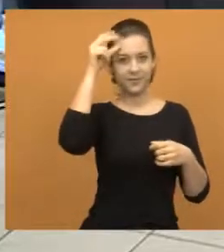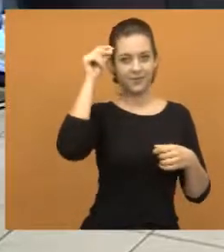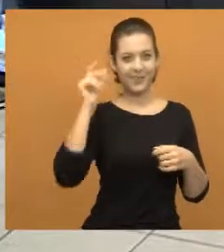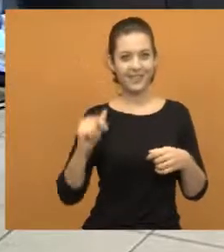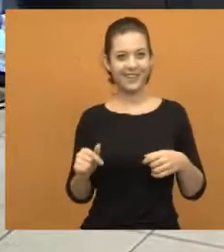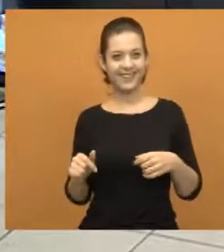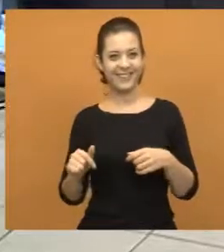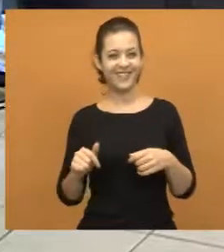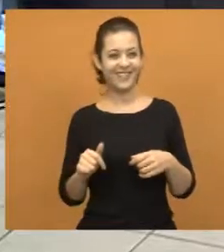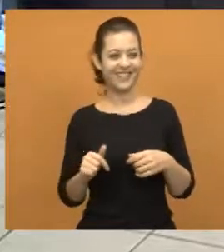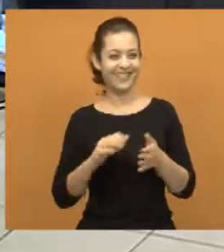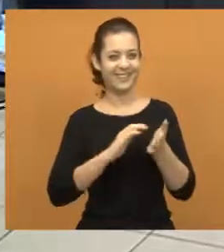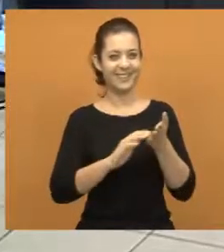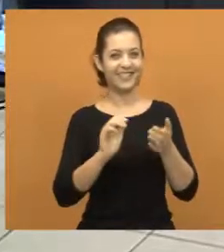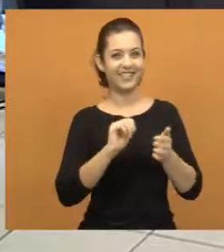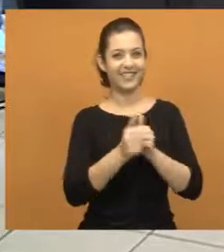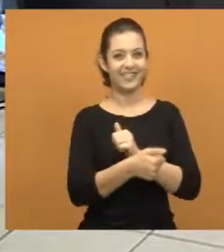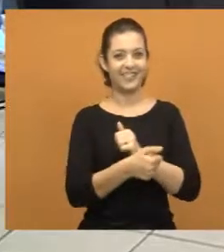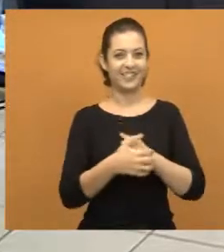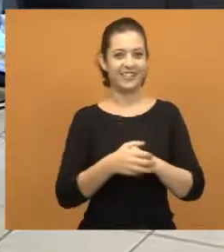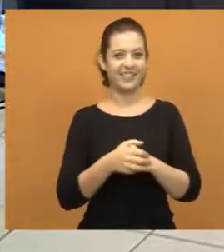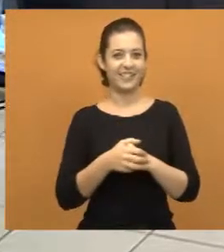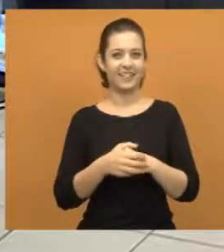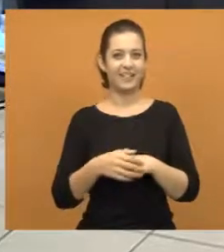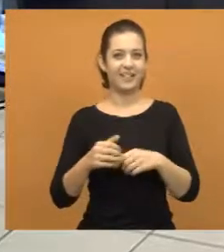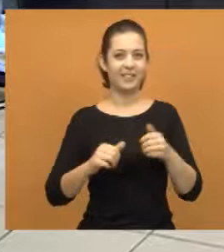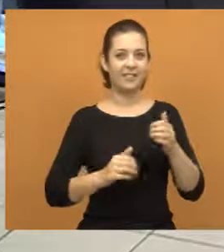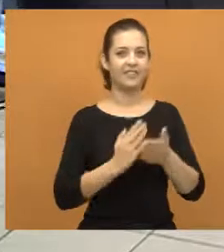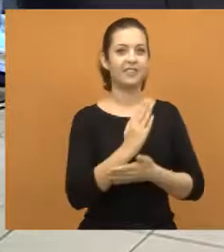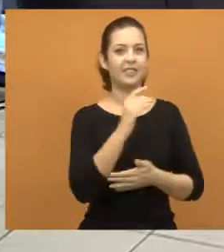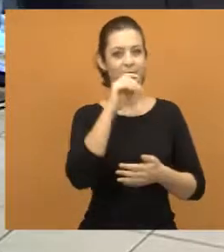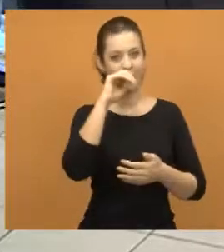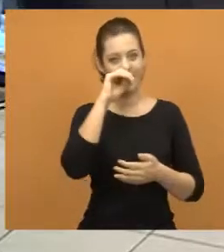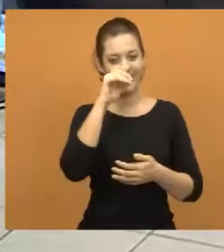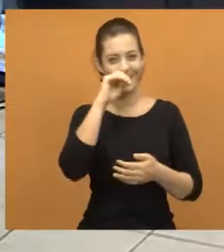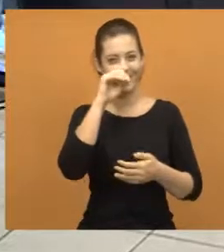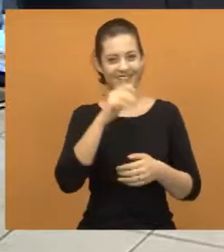da prefeitura. A Secretaria de Esporte é que vai dar esse aval juntamente com a prefeitura.